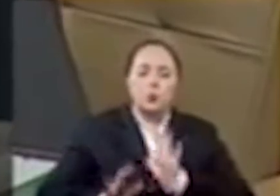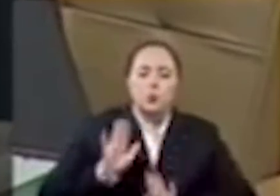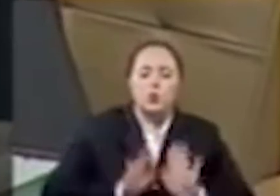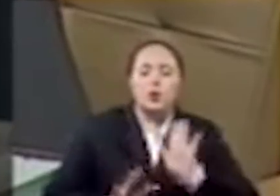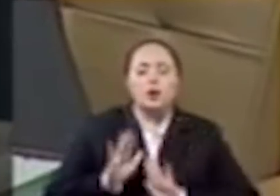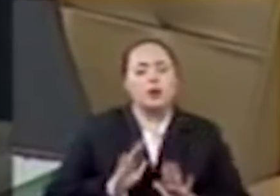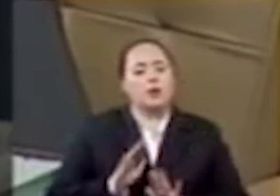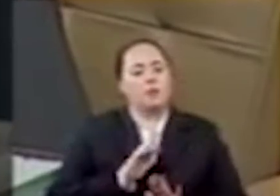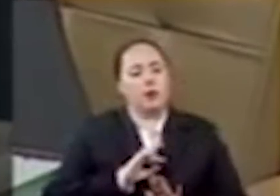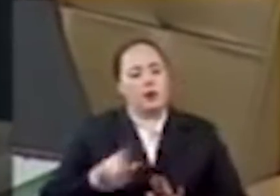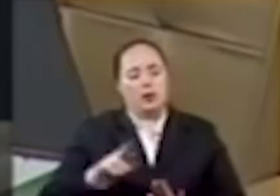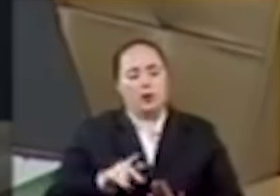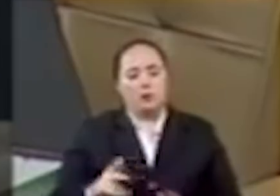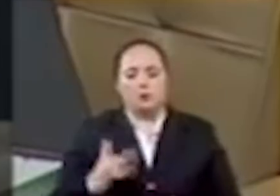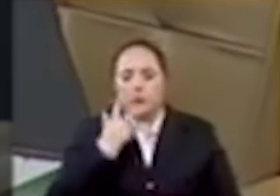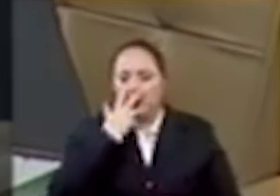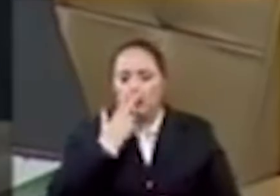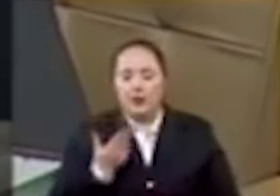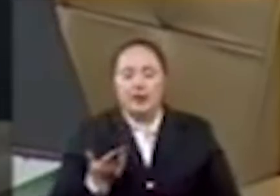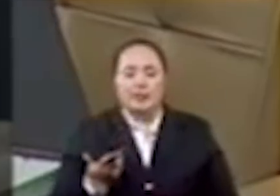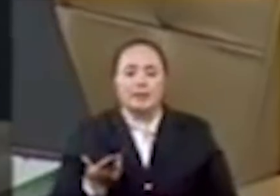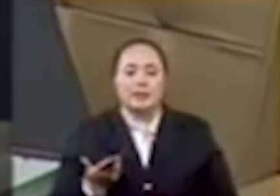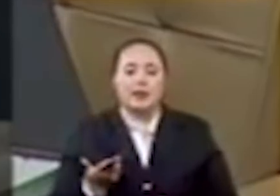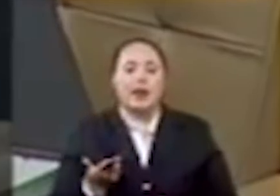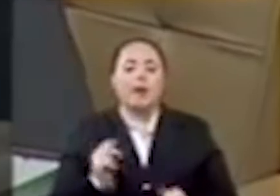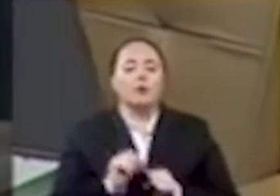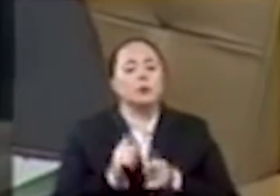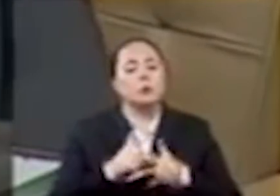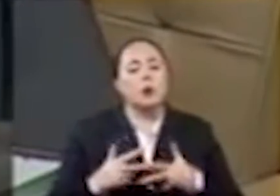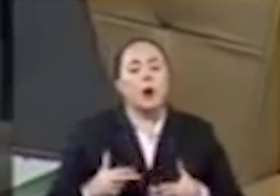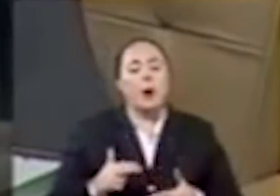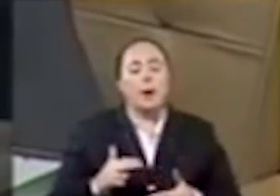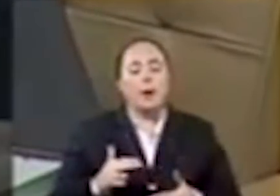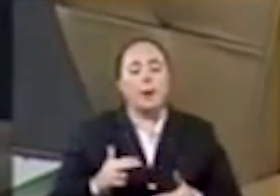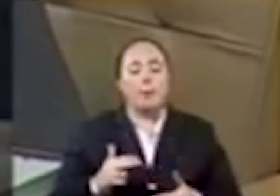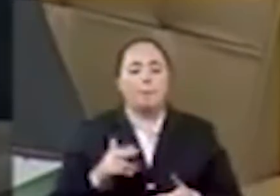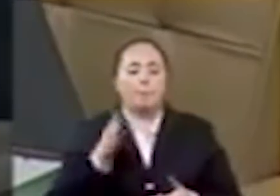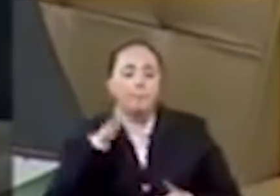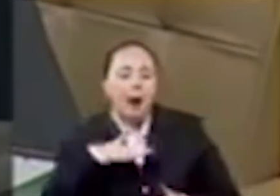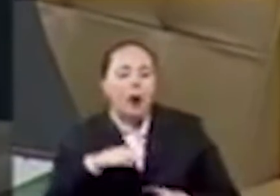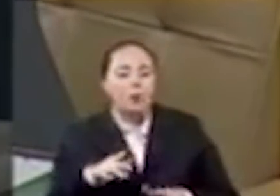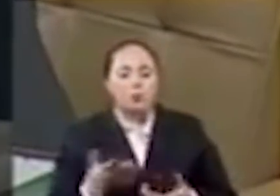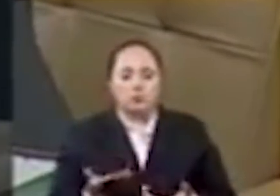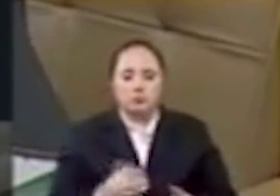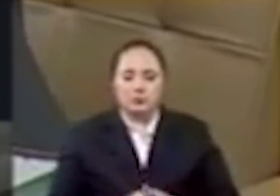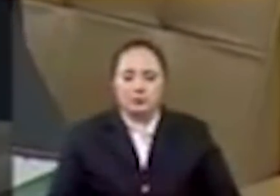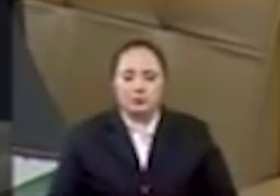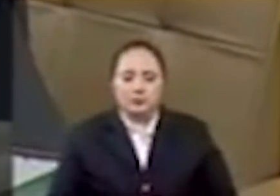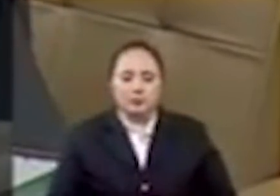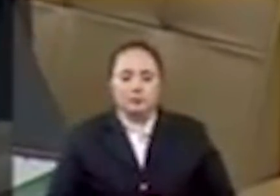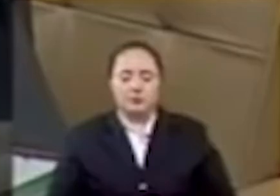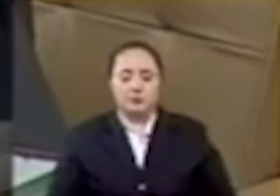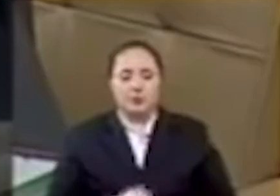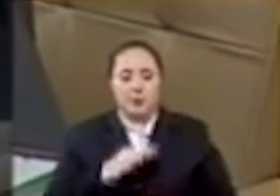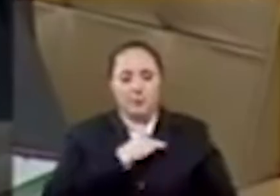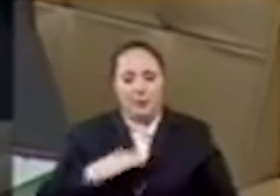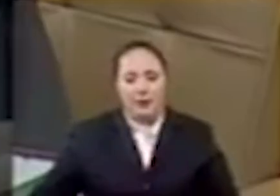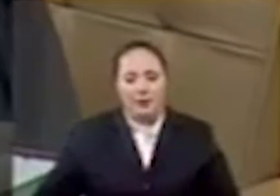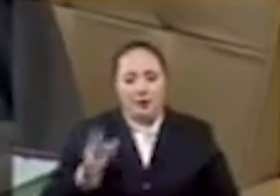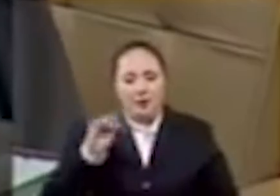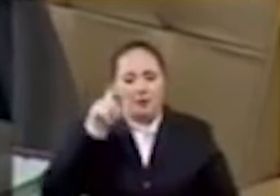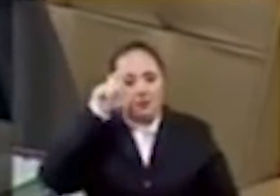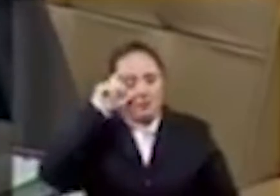a converter em valha-coito dos maus e escândalo dos bons. Veja, ministro Fachin, que eu também me deixo e